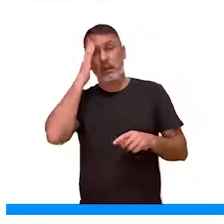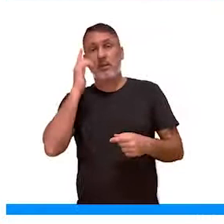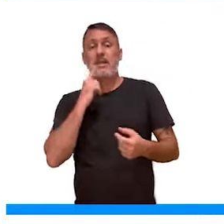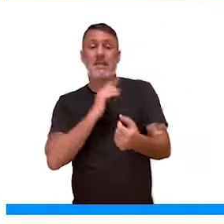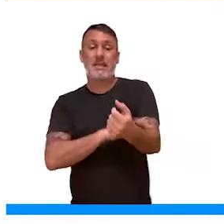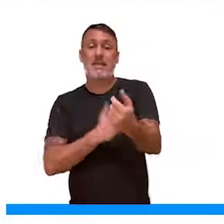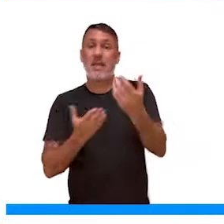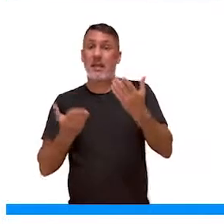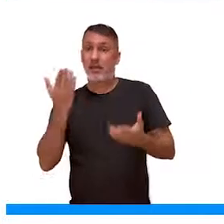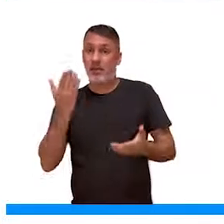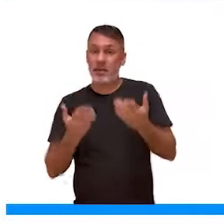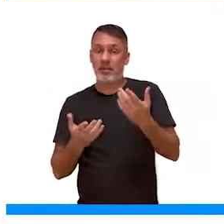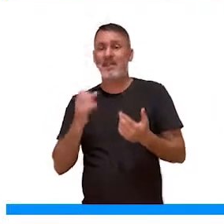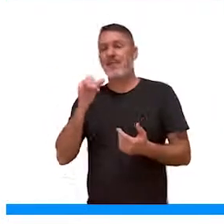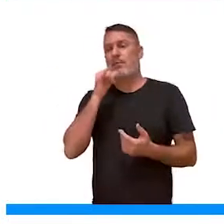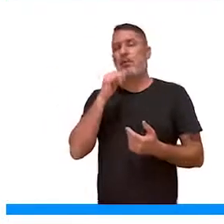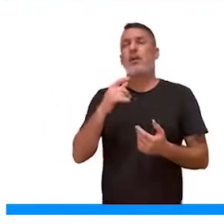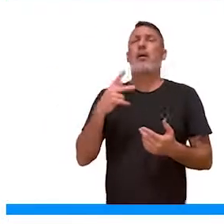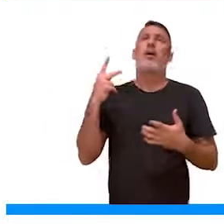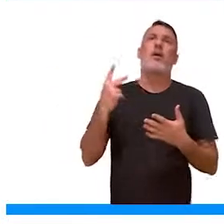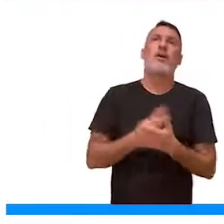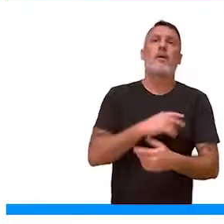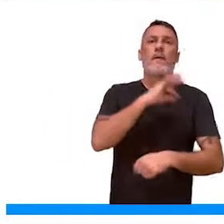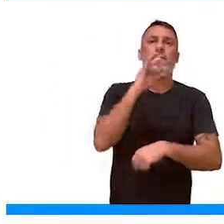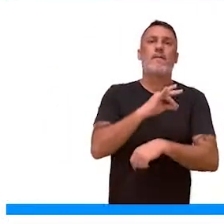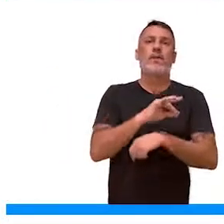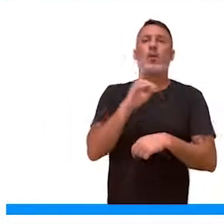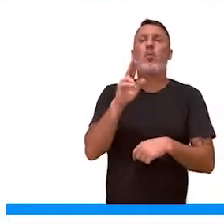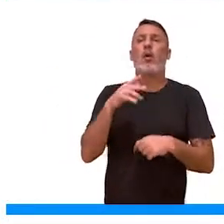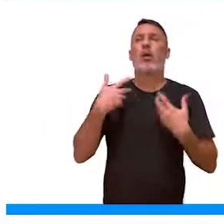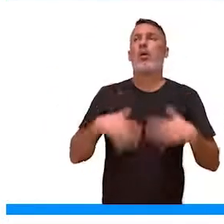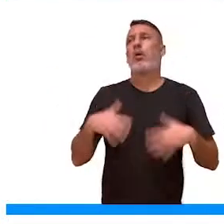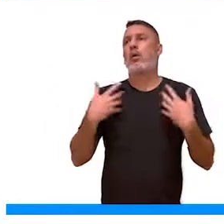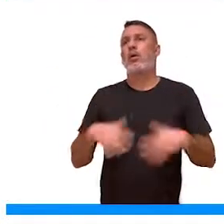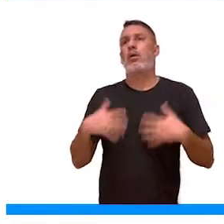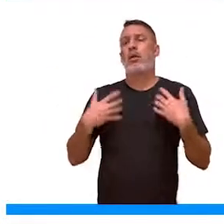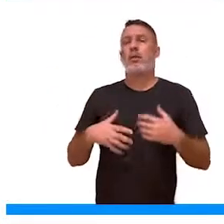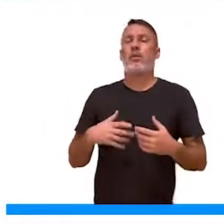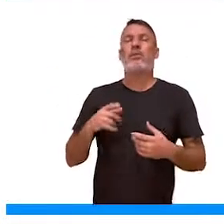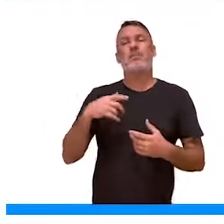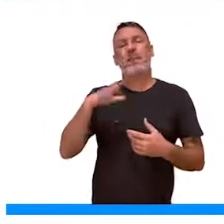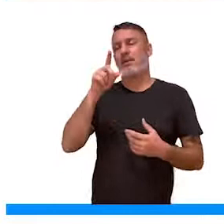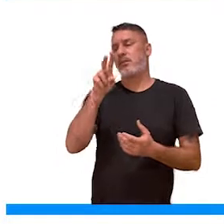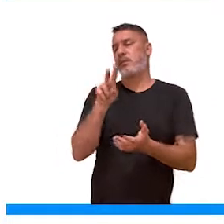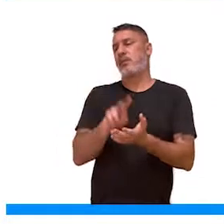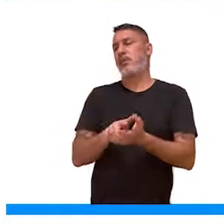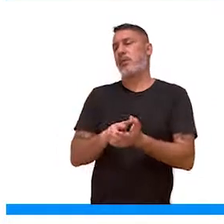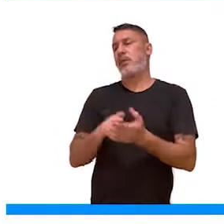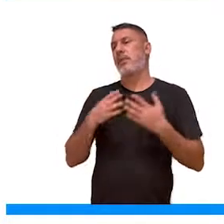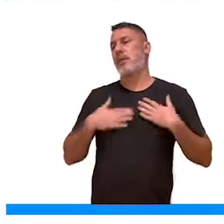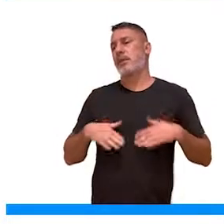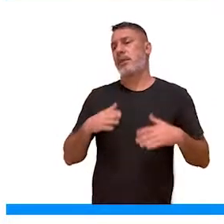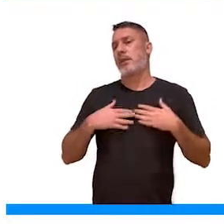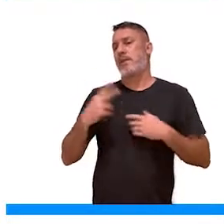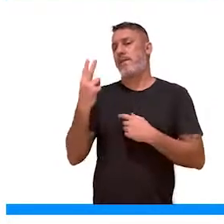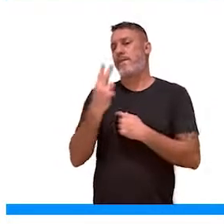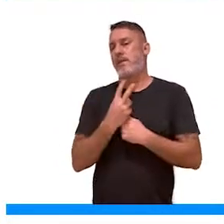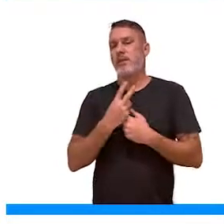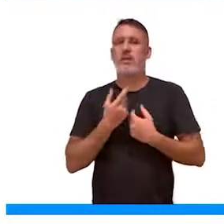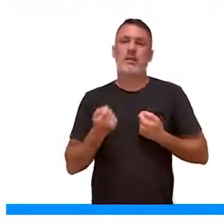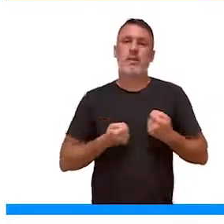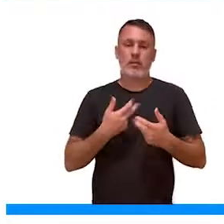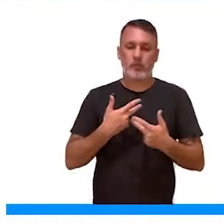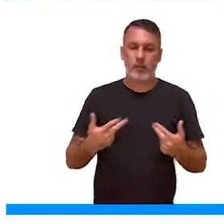de plaquetas, porque no caso da dengue hemorrágica, ele afeta muito. Então, é repouso, basicamente, e cuidar do